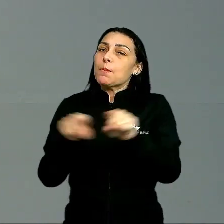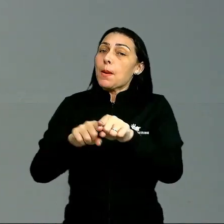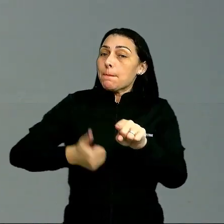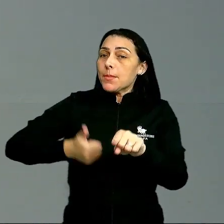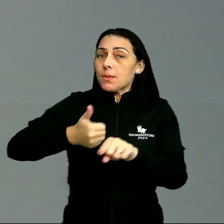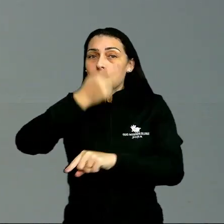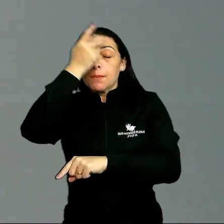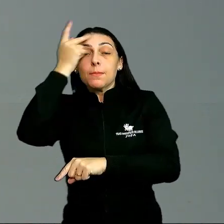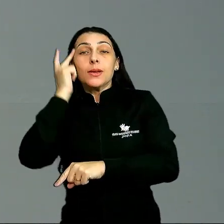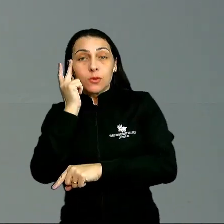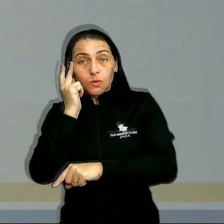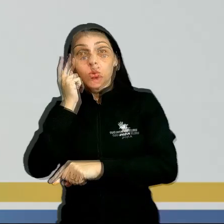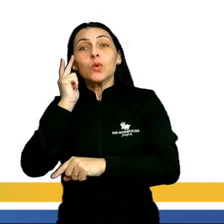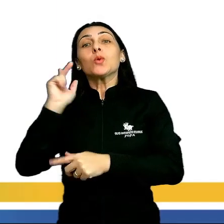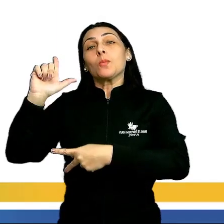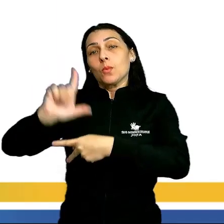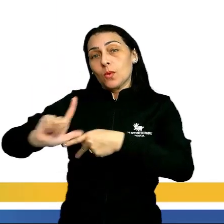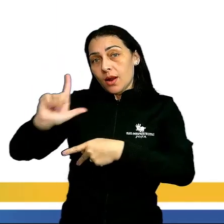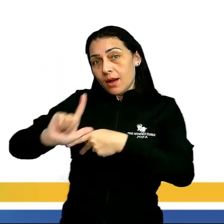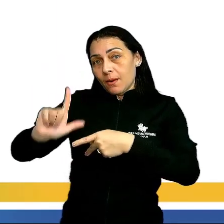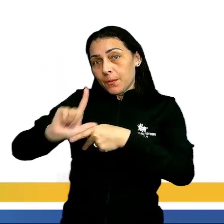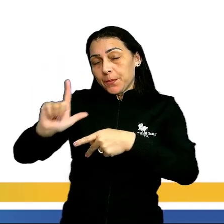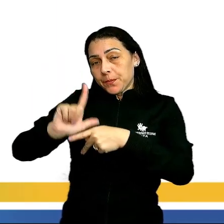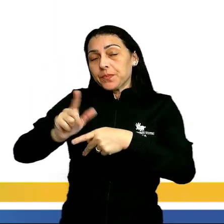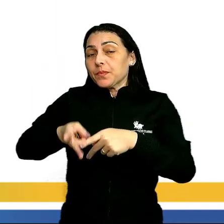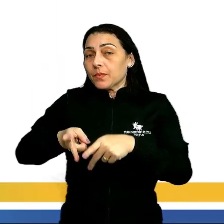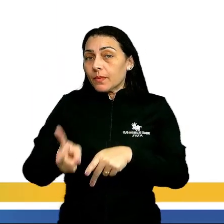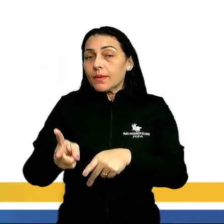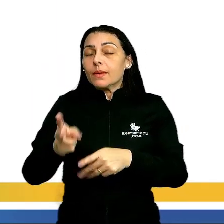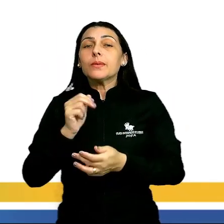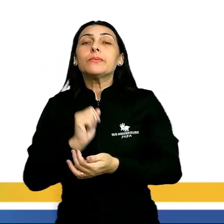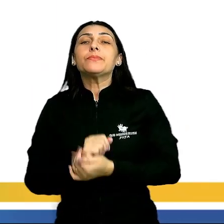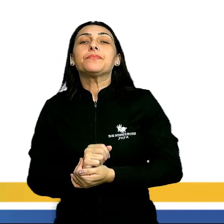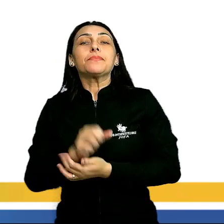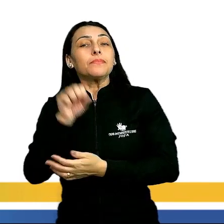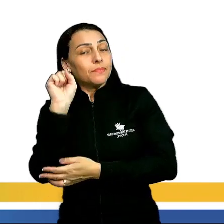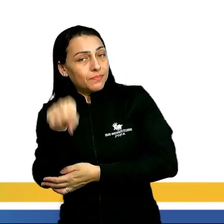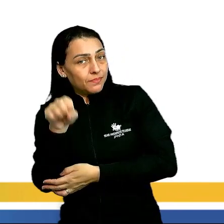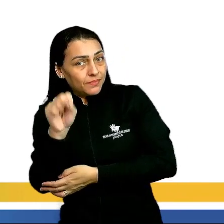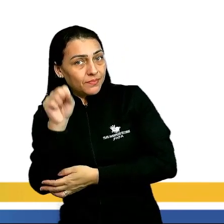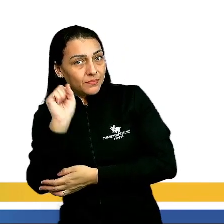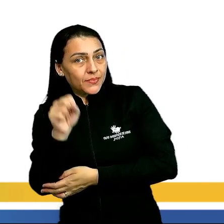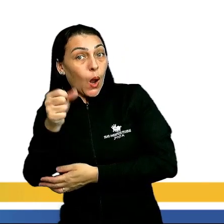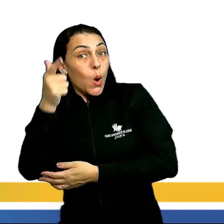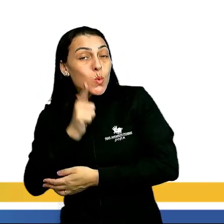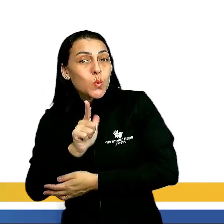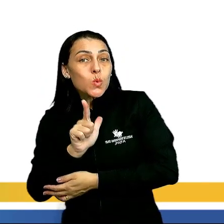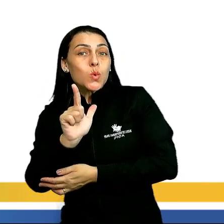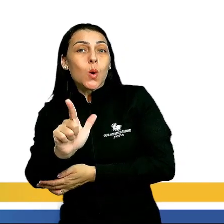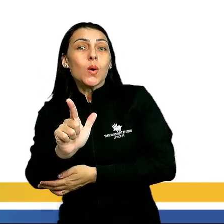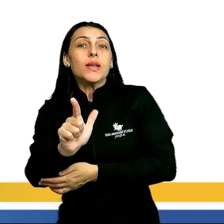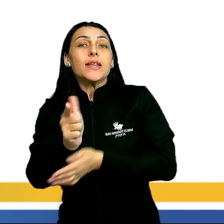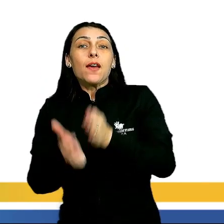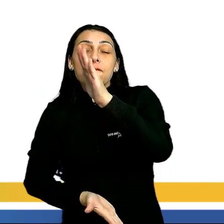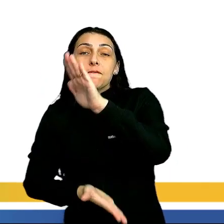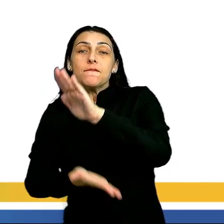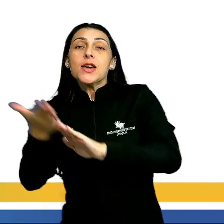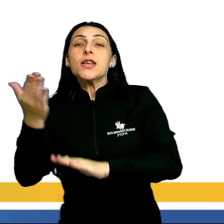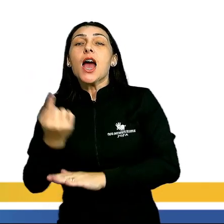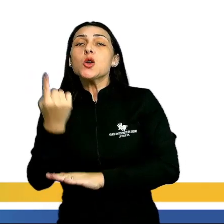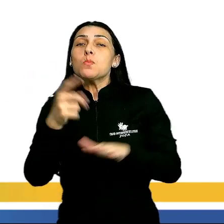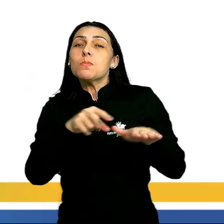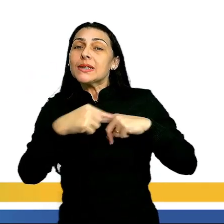primeira pessoa do plural. E aí ele continua. Sim, consegui adiantar a viagem em